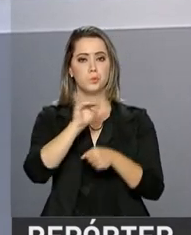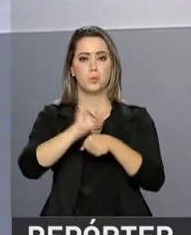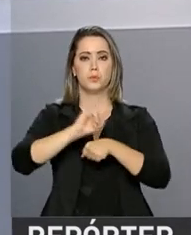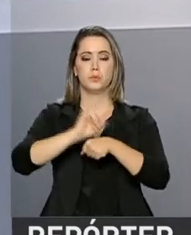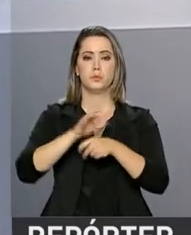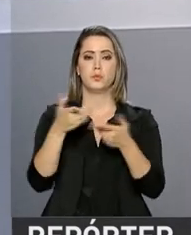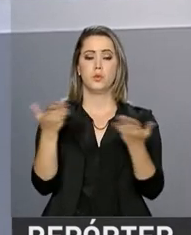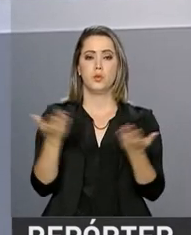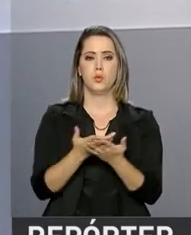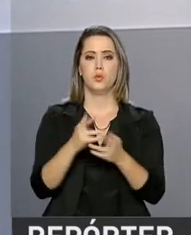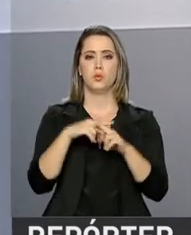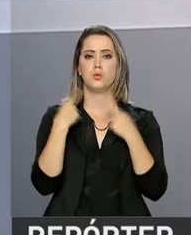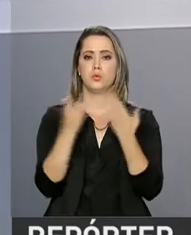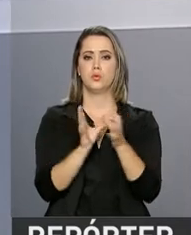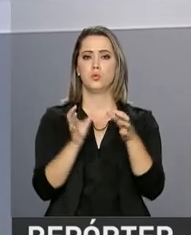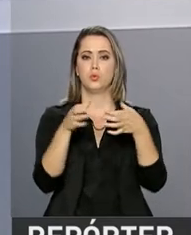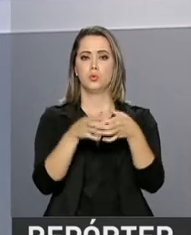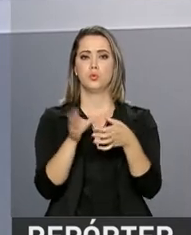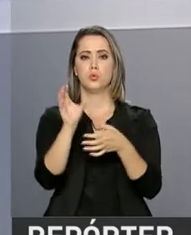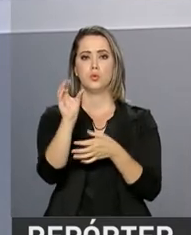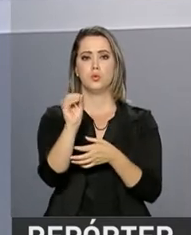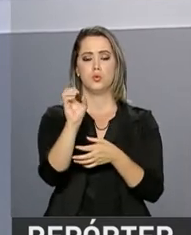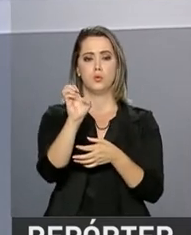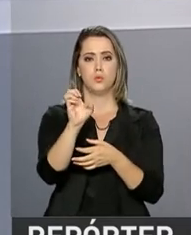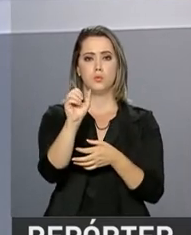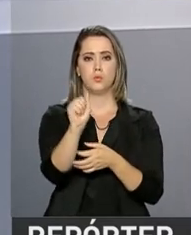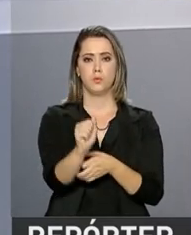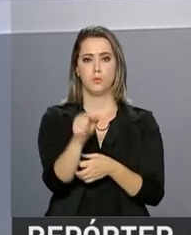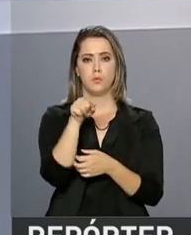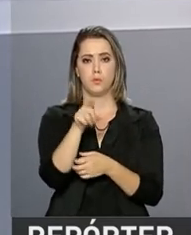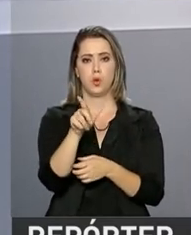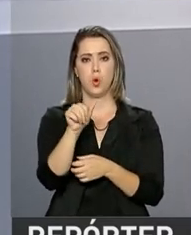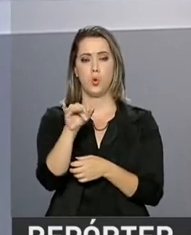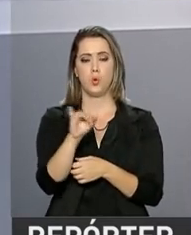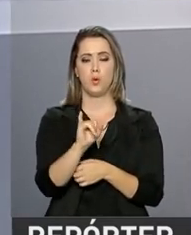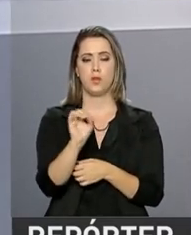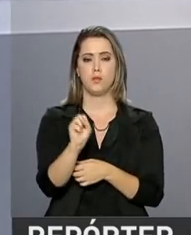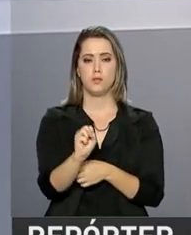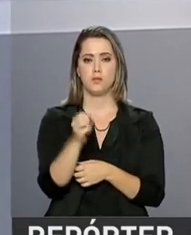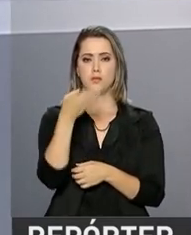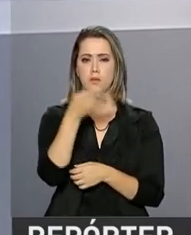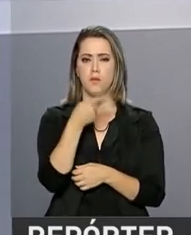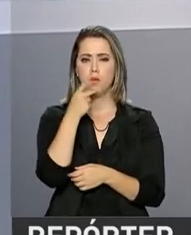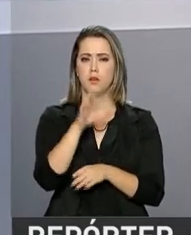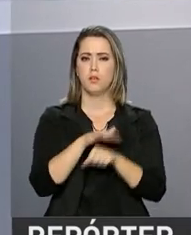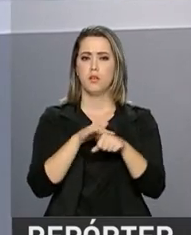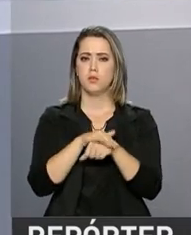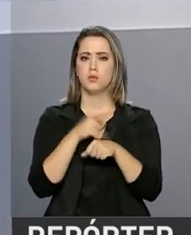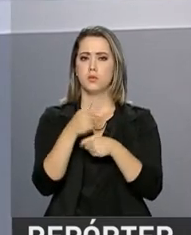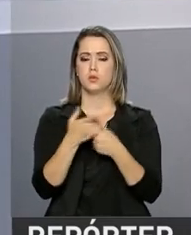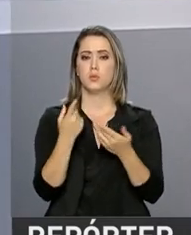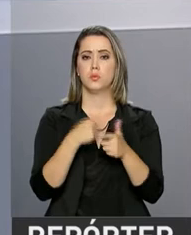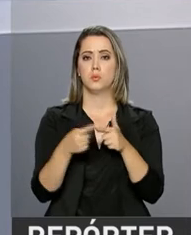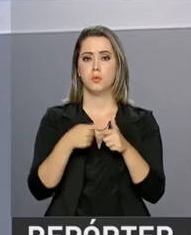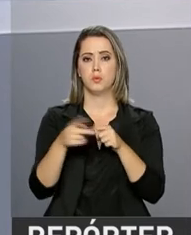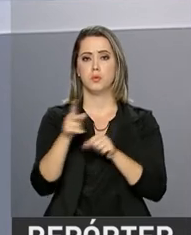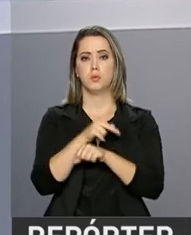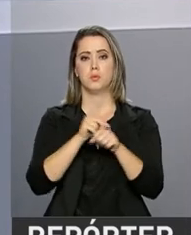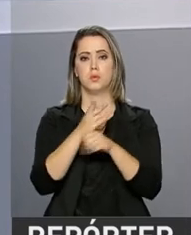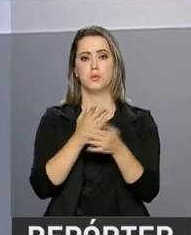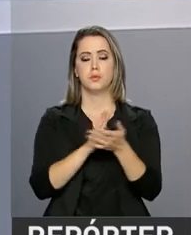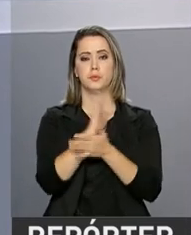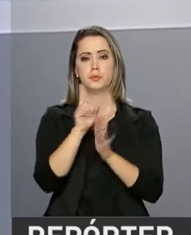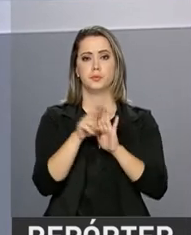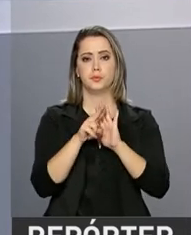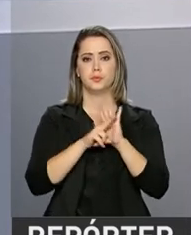reuniu com o secretário da organização dos estados americanos luis almagro no encontro eles falaram sobre a situação do país ea aprovação